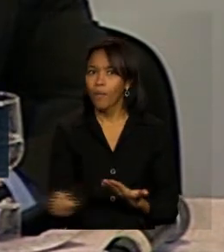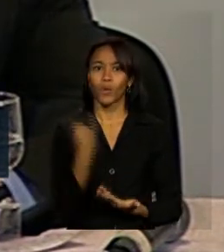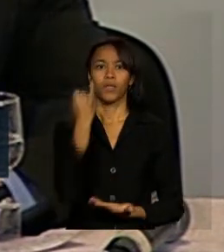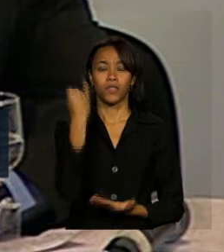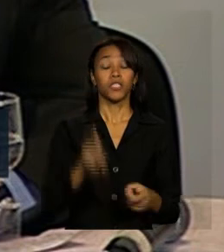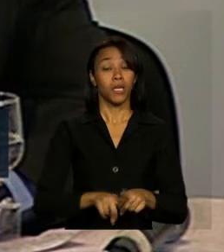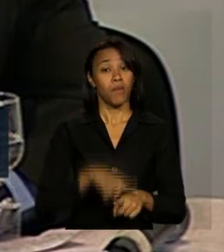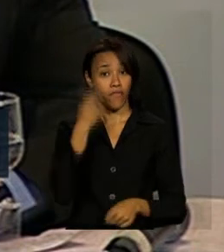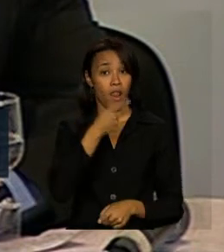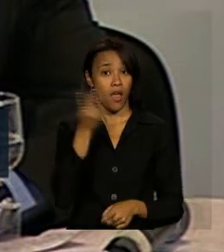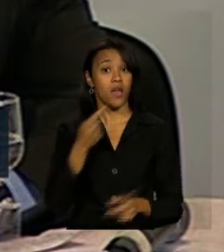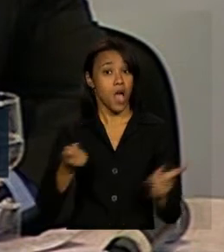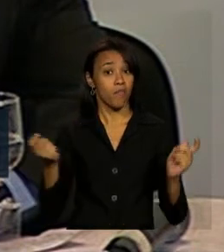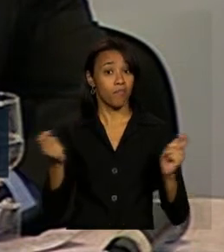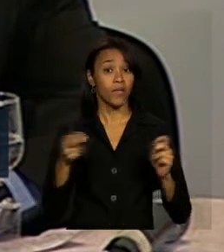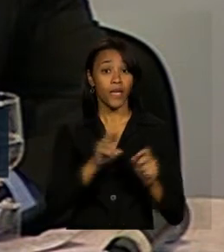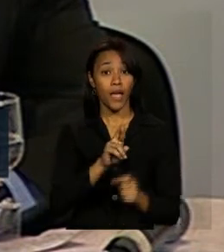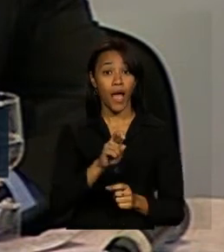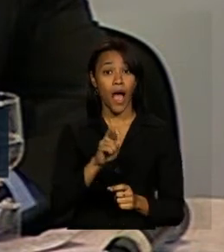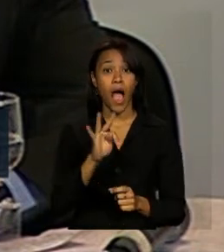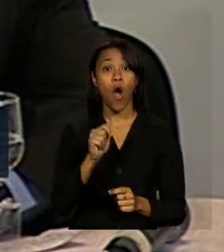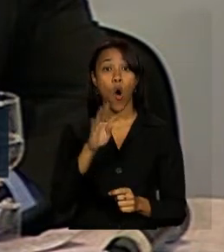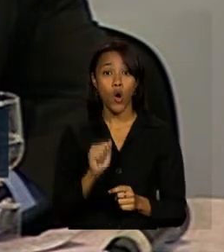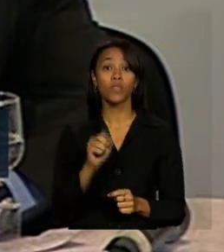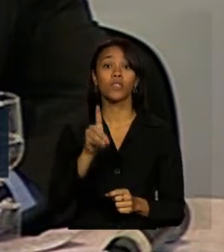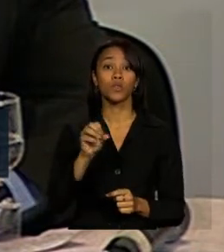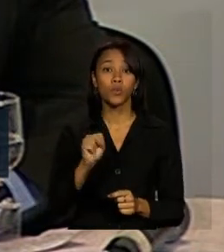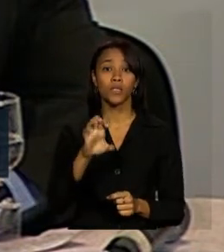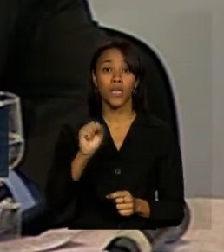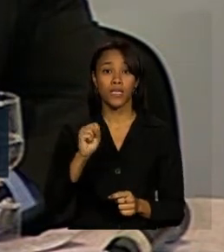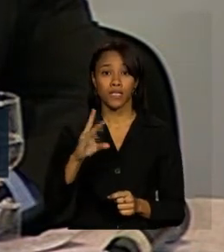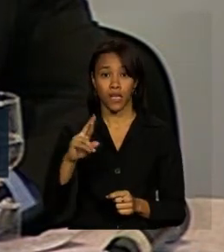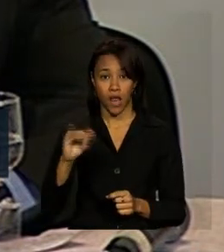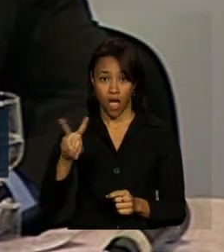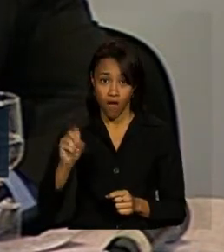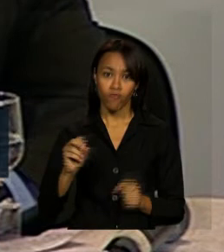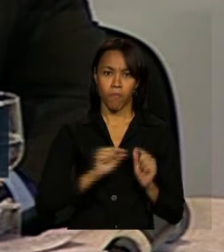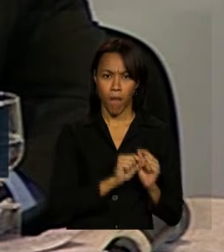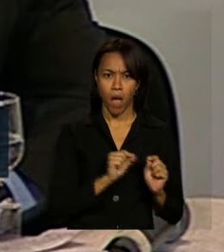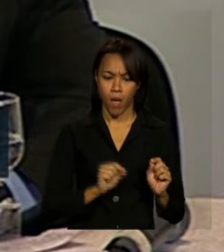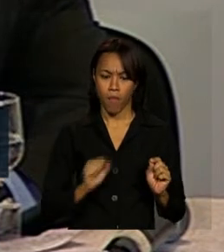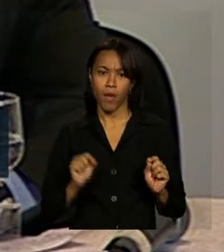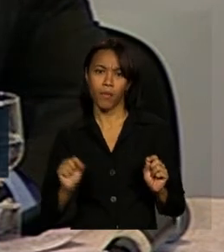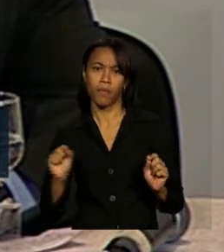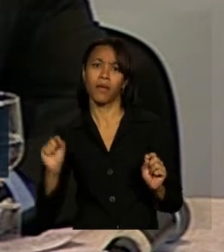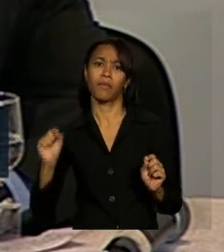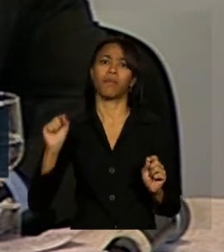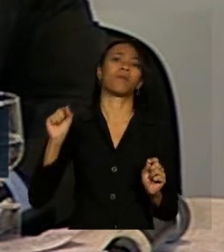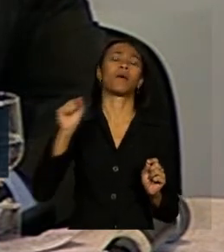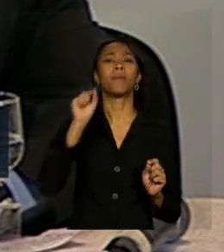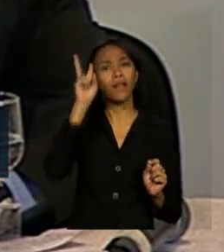da capacidade que as rotas do escravo, definidas a partir de uma série de lugares de memória, têm